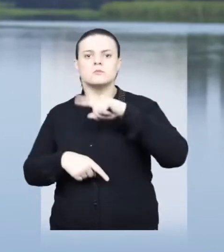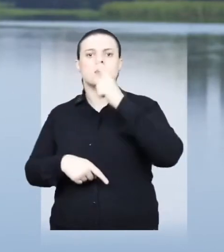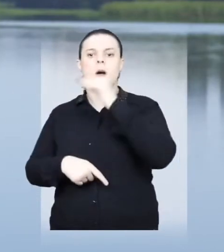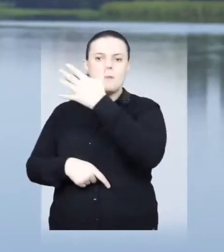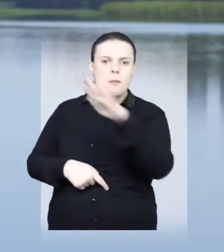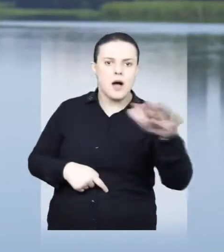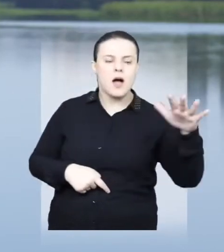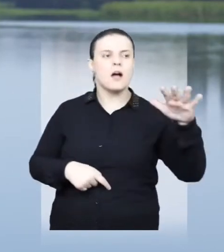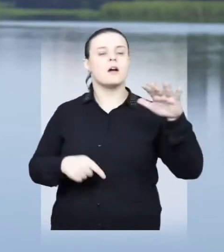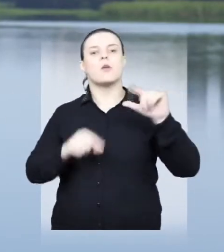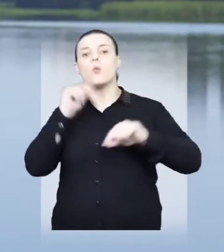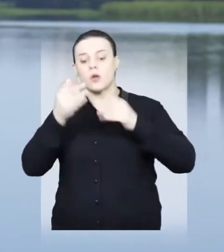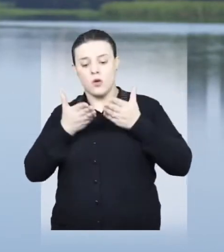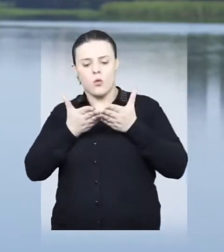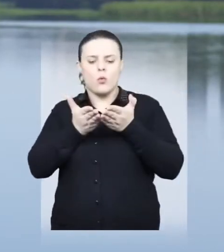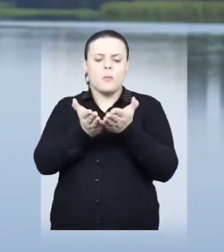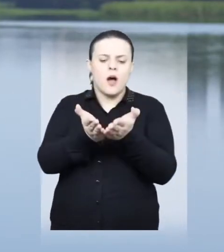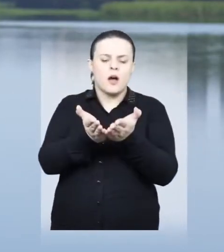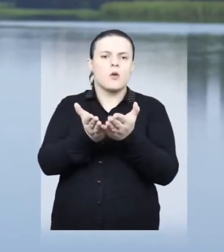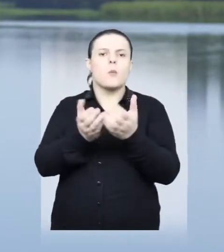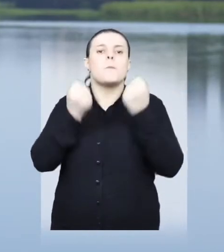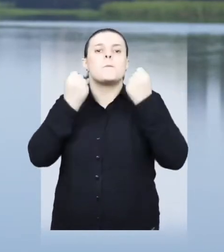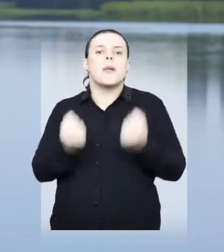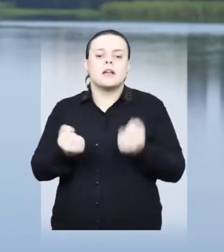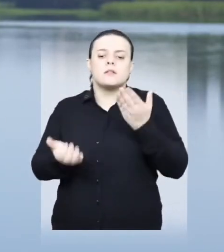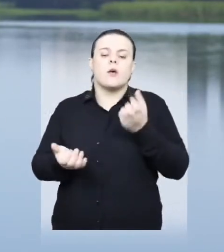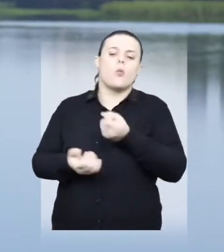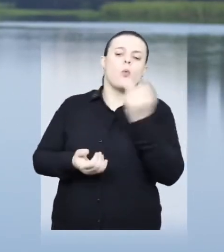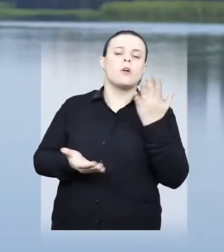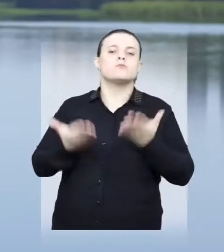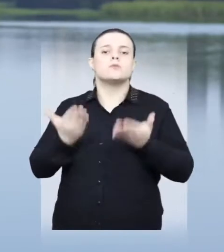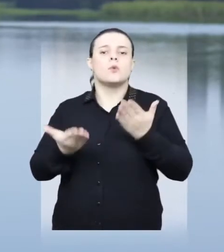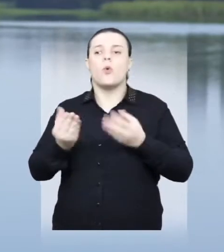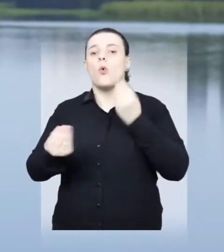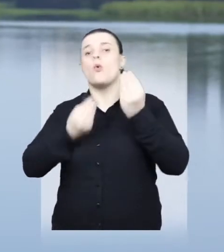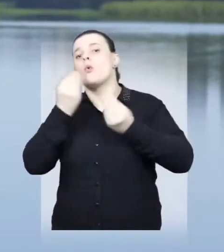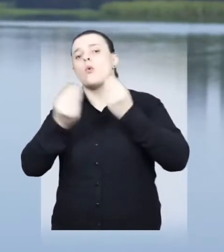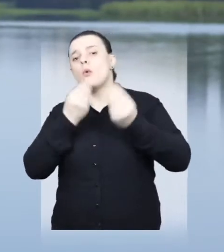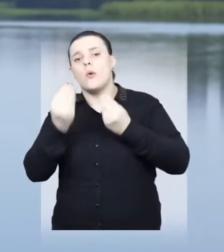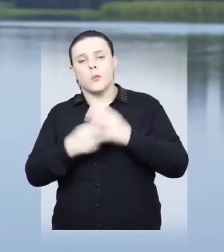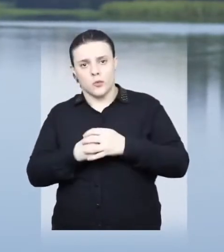mar? O barco, ele pesa quanto? Como é que